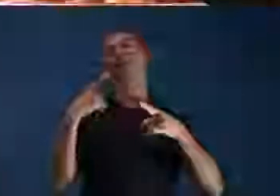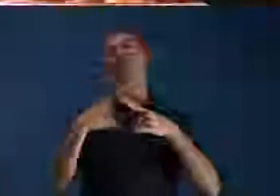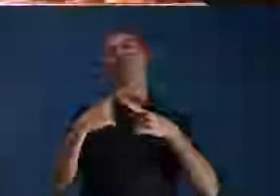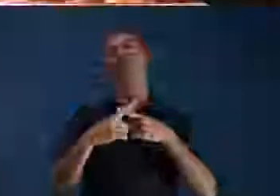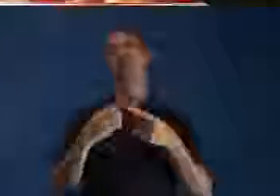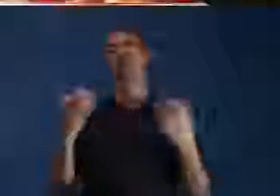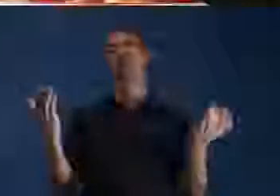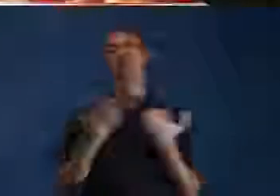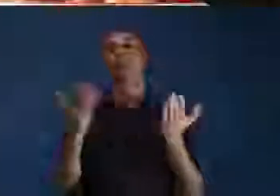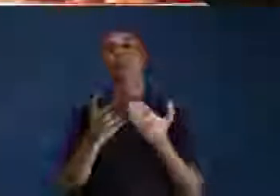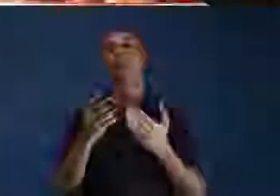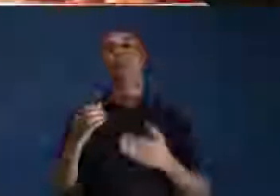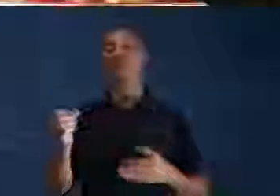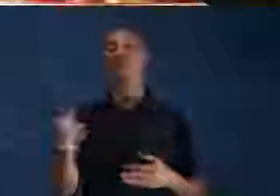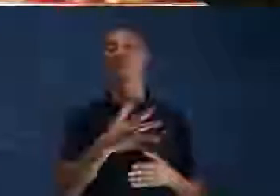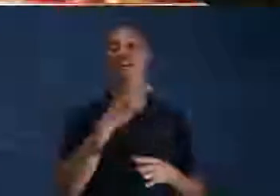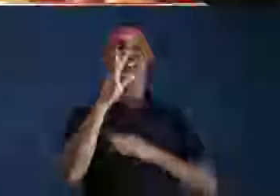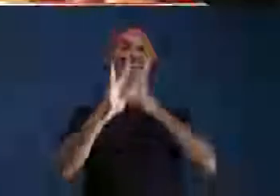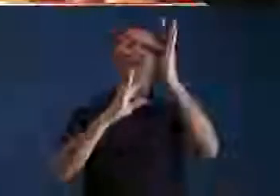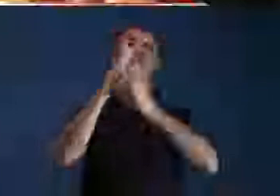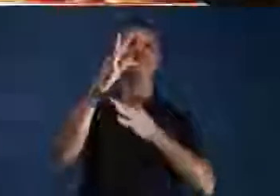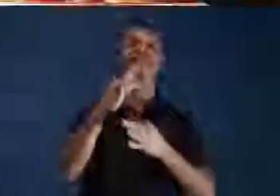livros estão tão assim, né?